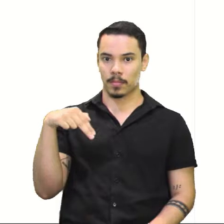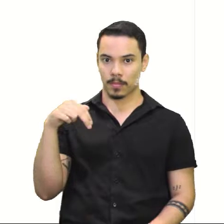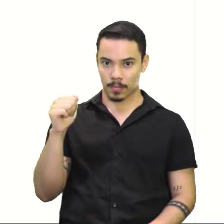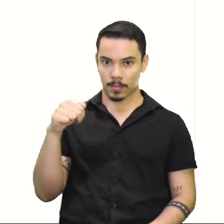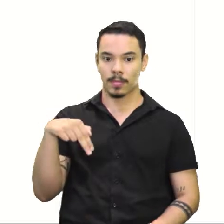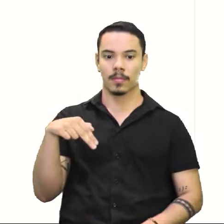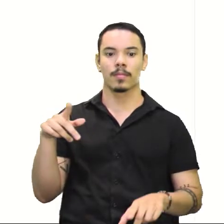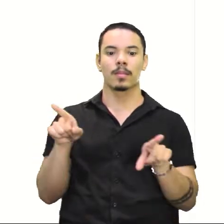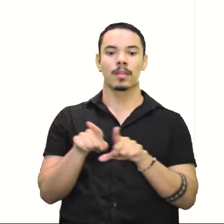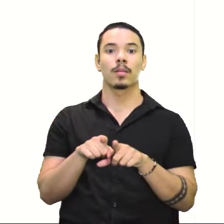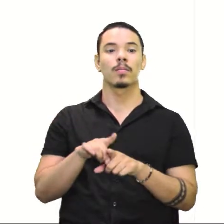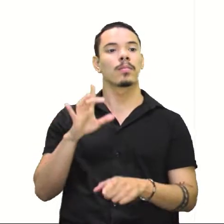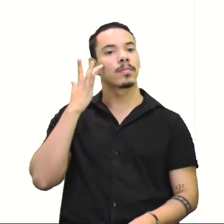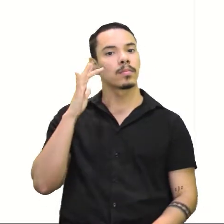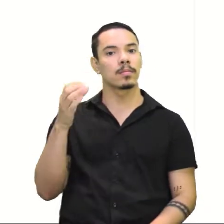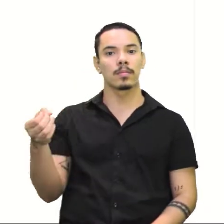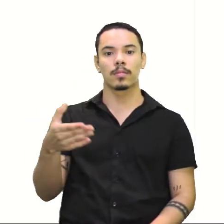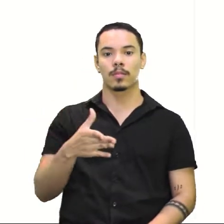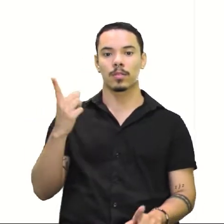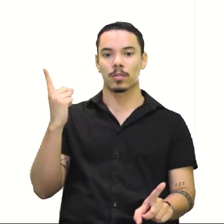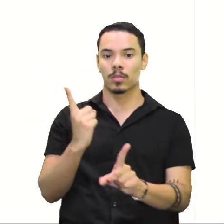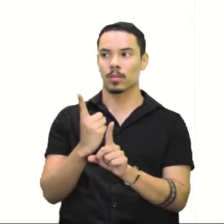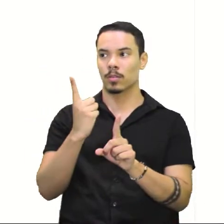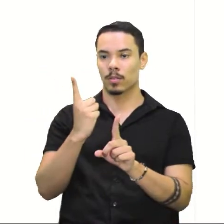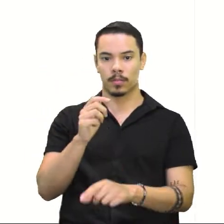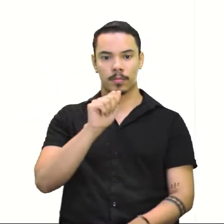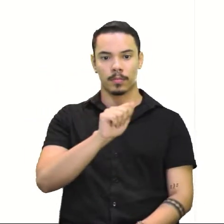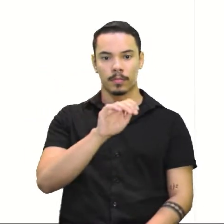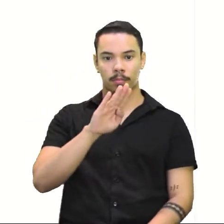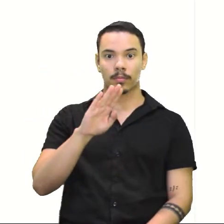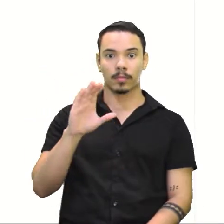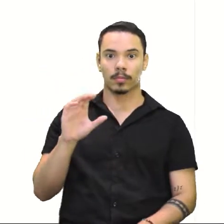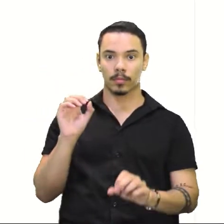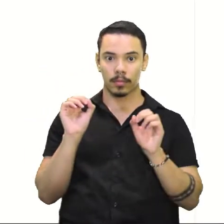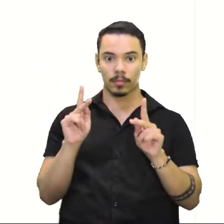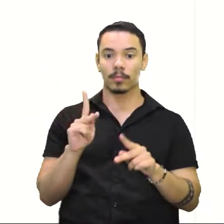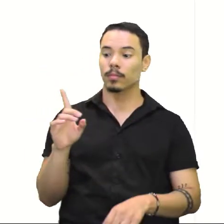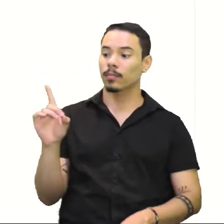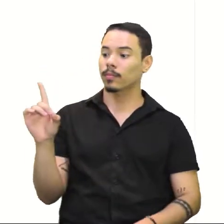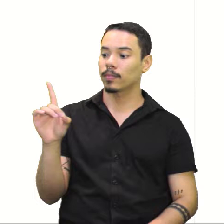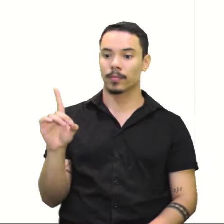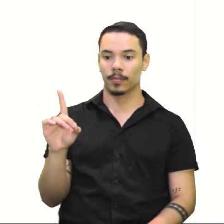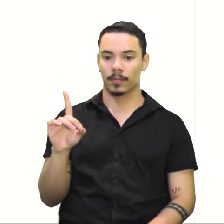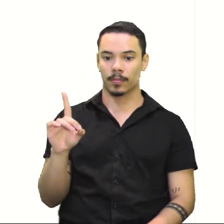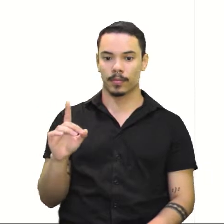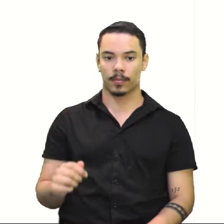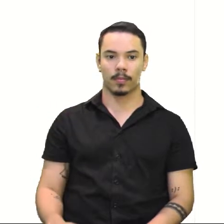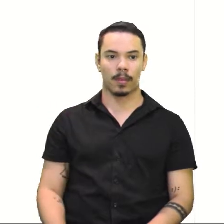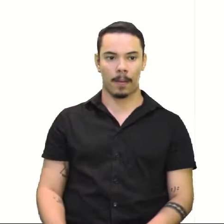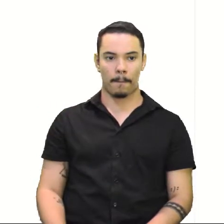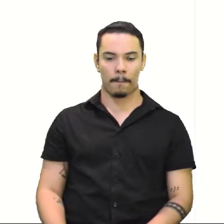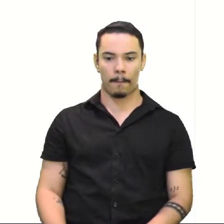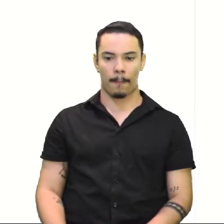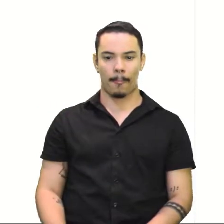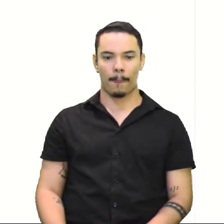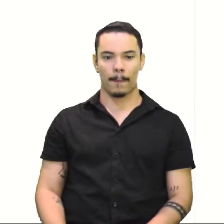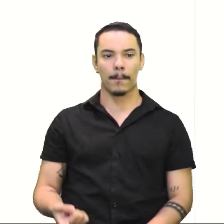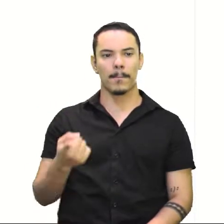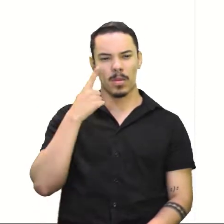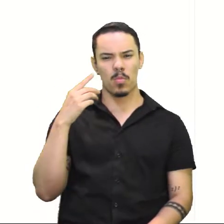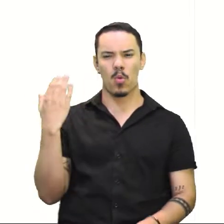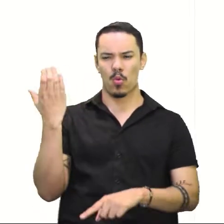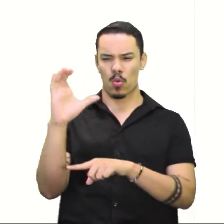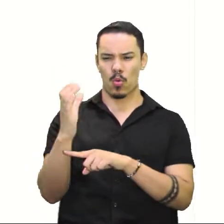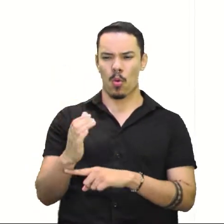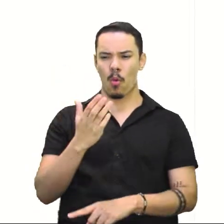vez que a gente achou o A, achou o B, achou o C, vamos para o D? O D. Vamos lá, vou até mudar de cor aqui, que você sabe que eu gosto de negócio colorido, né? E